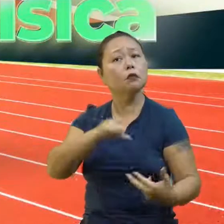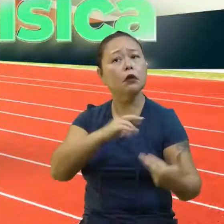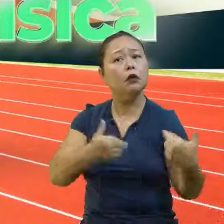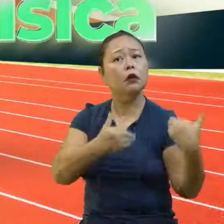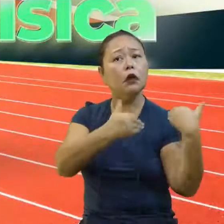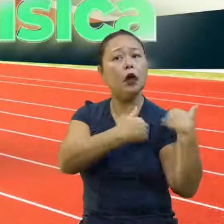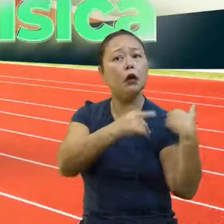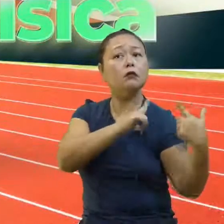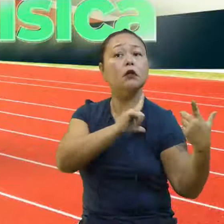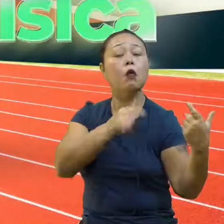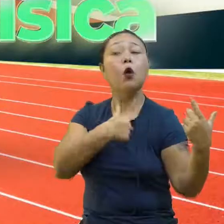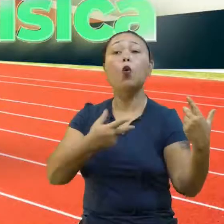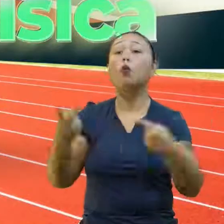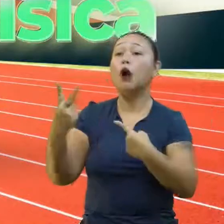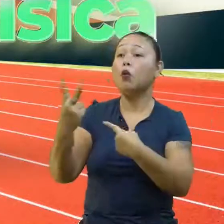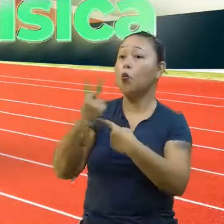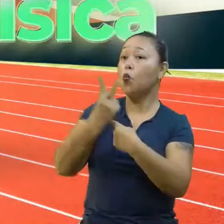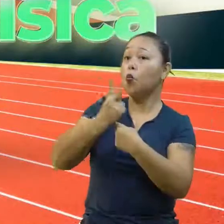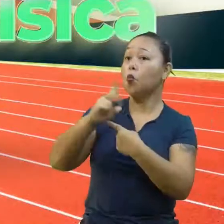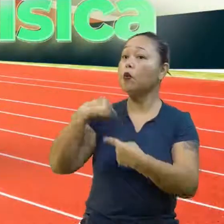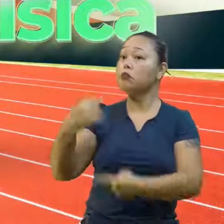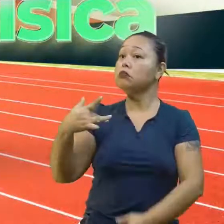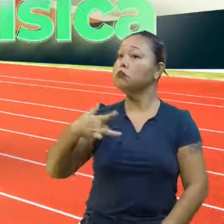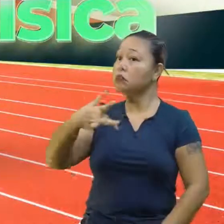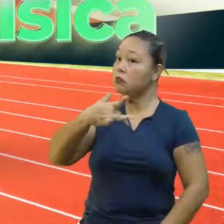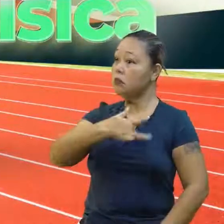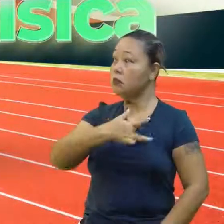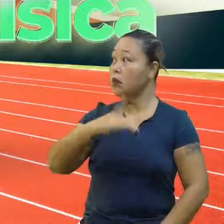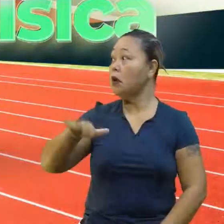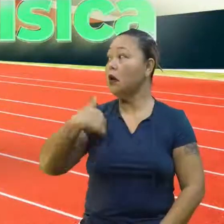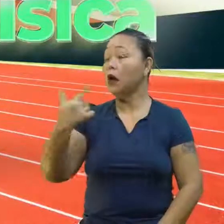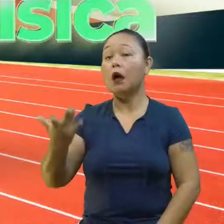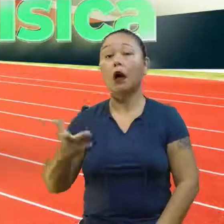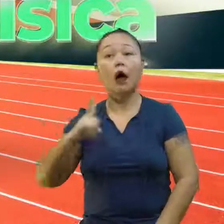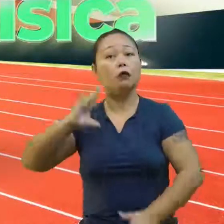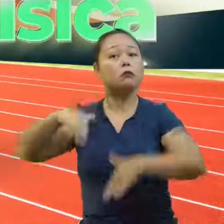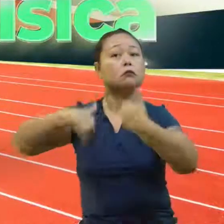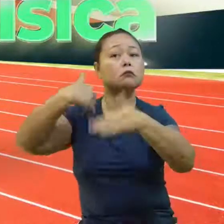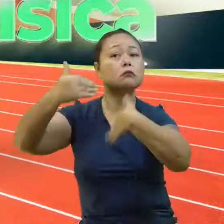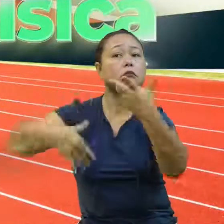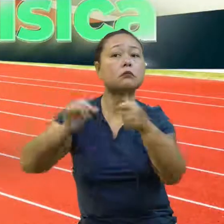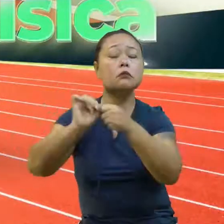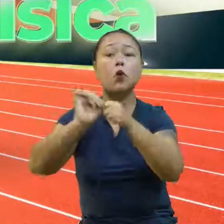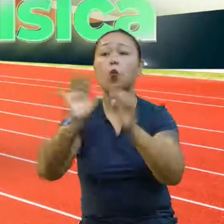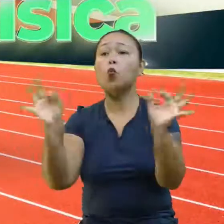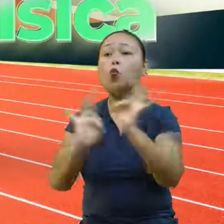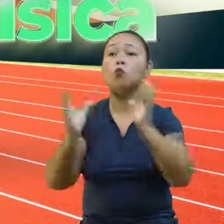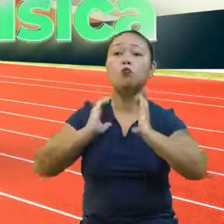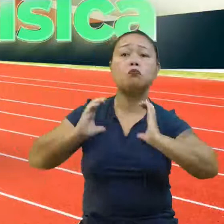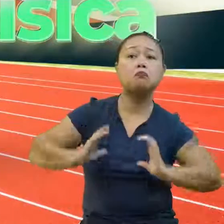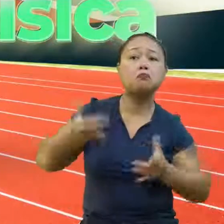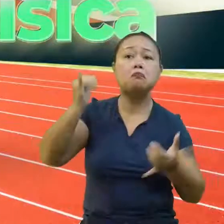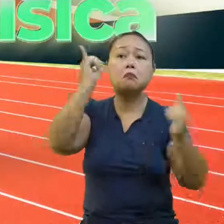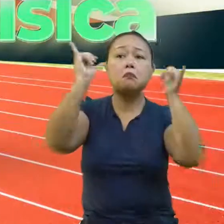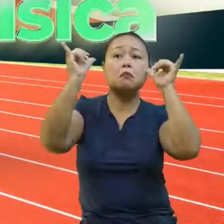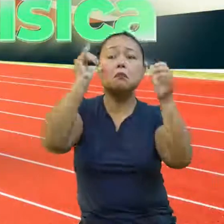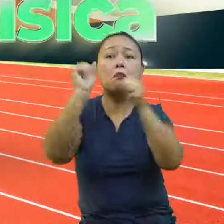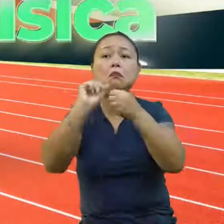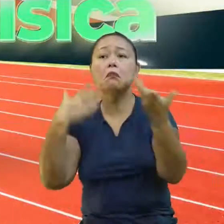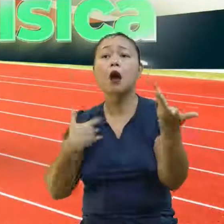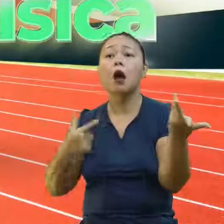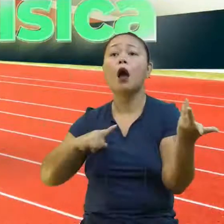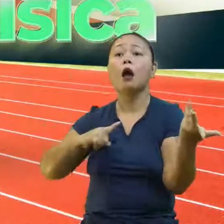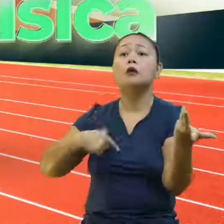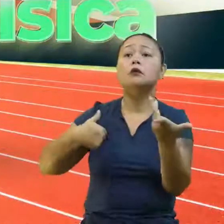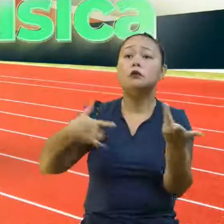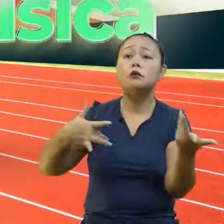nossa saúde, porque se a gente não cuidar, a longo prazo, sem comportamento preventivo, sem hábitos